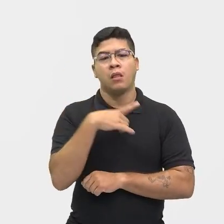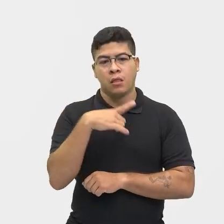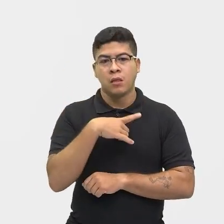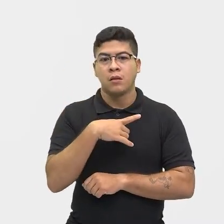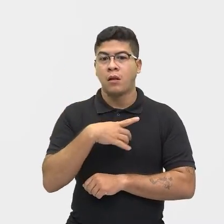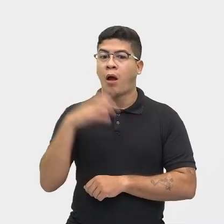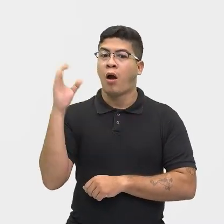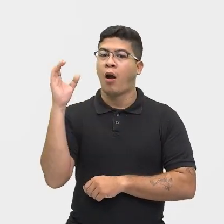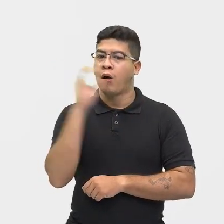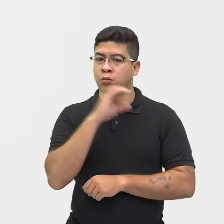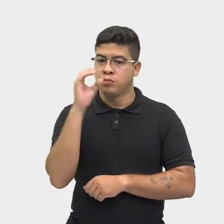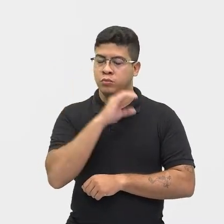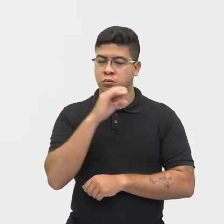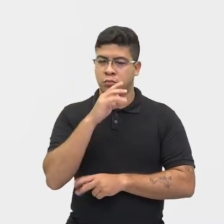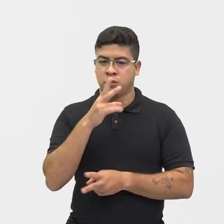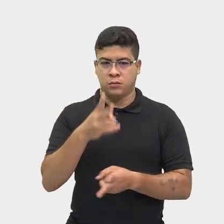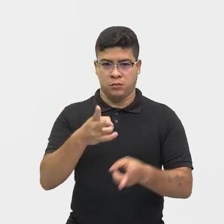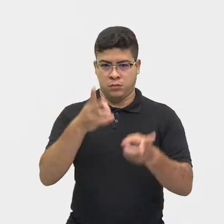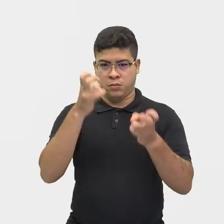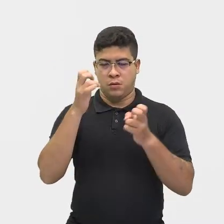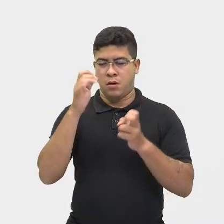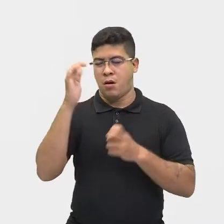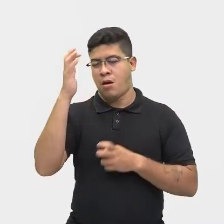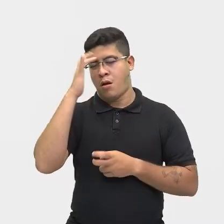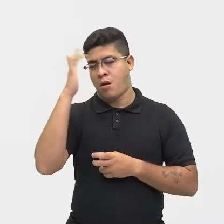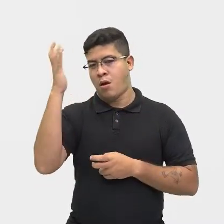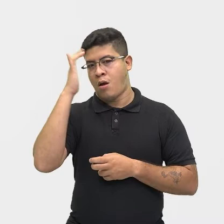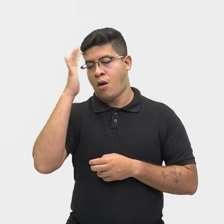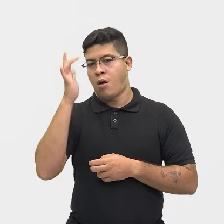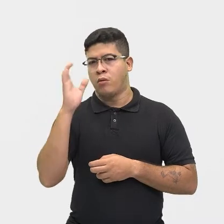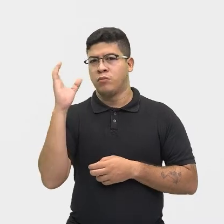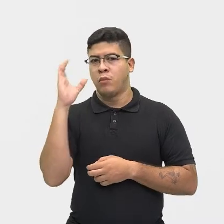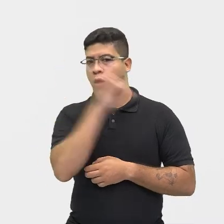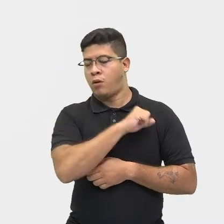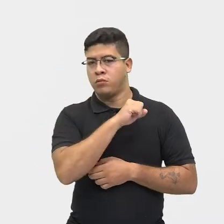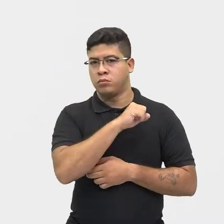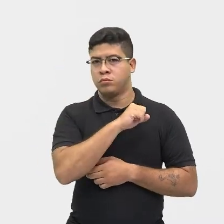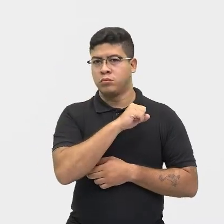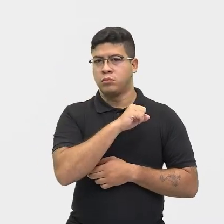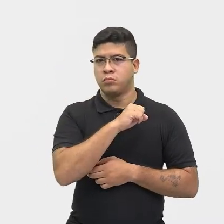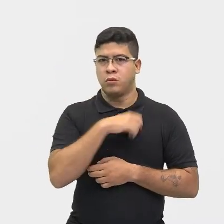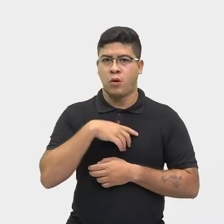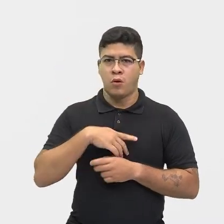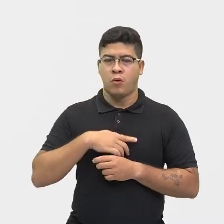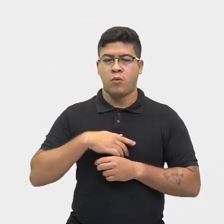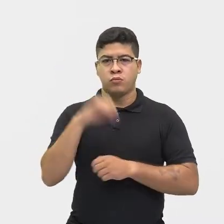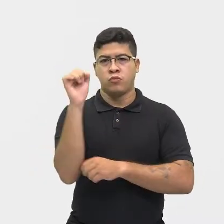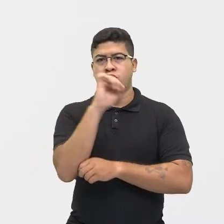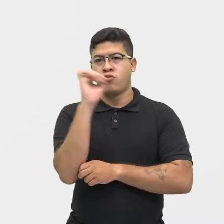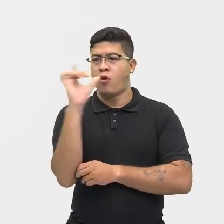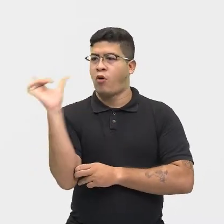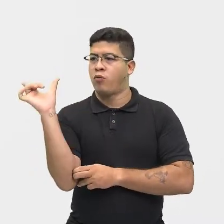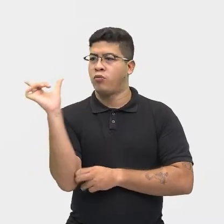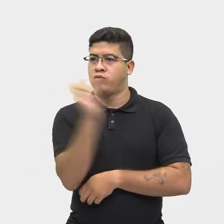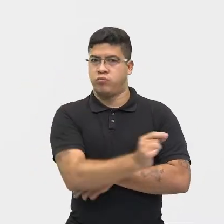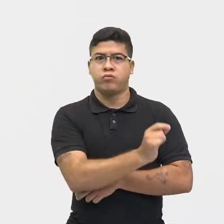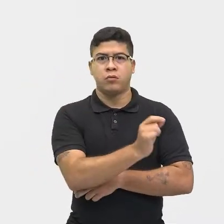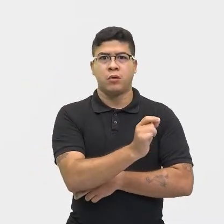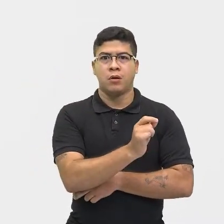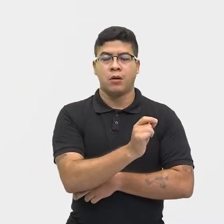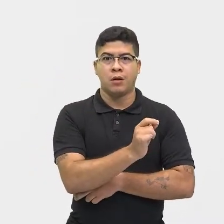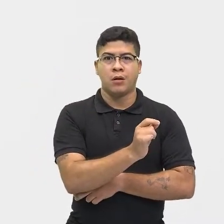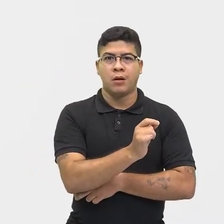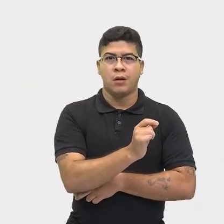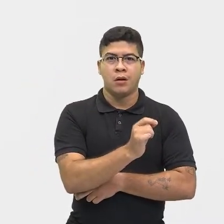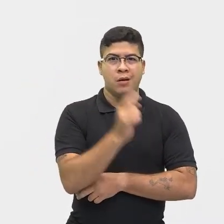da velocidade. Se você for imaginar aí a velocidade do carro passando zum, zum. Pena que não tem um barulho.